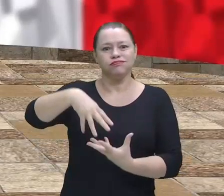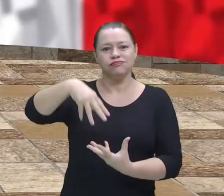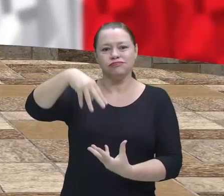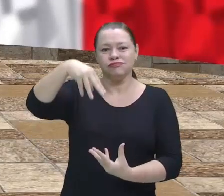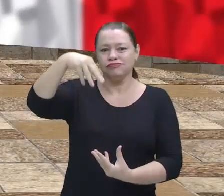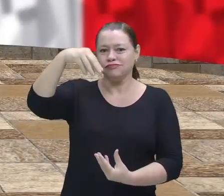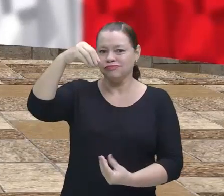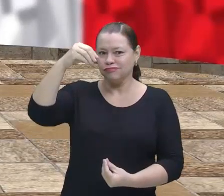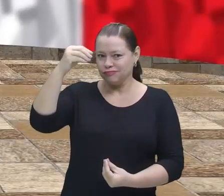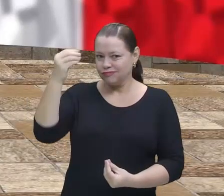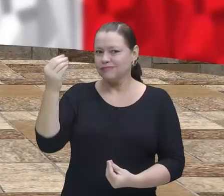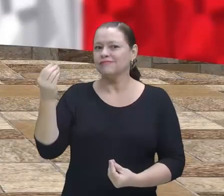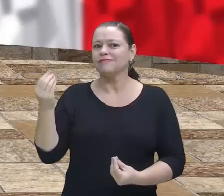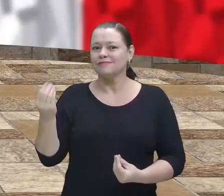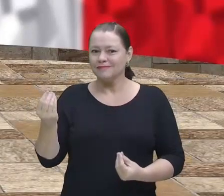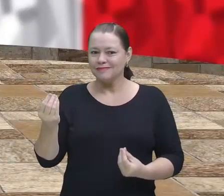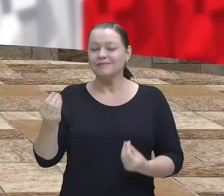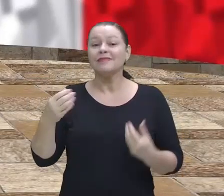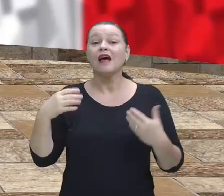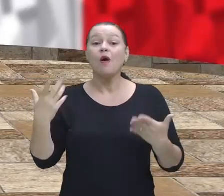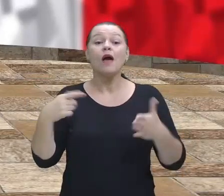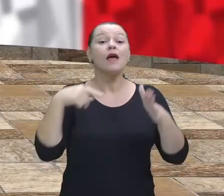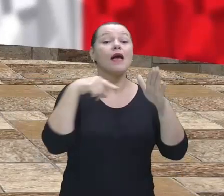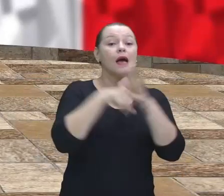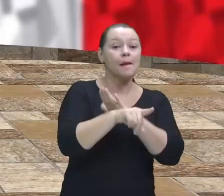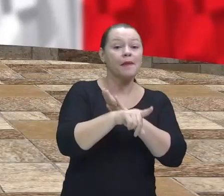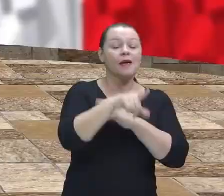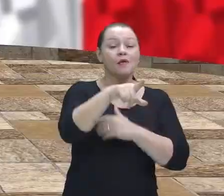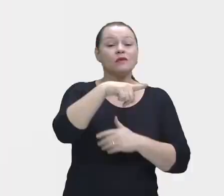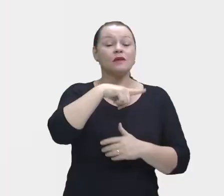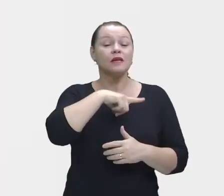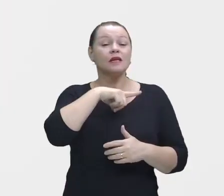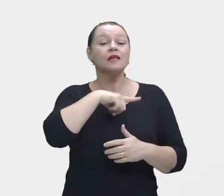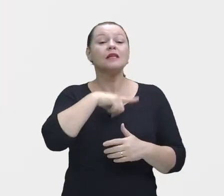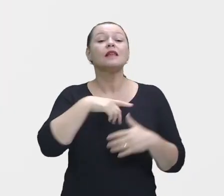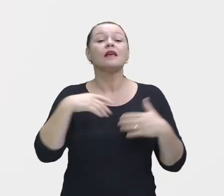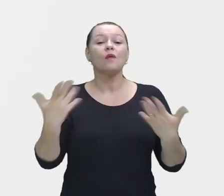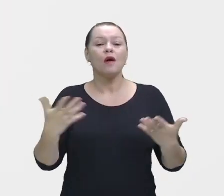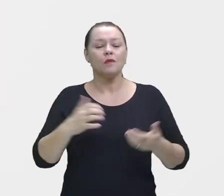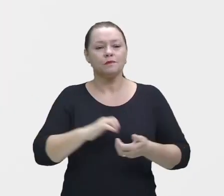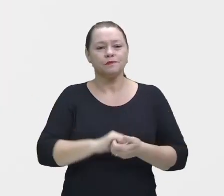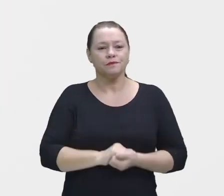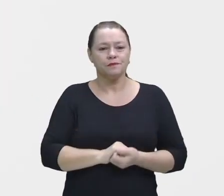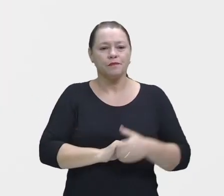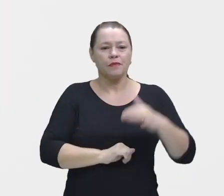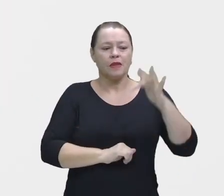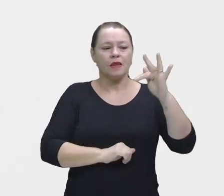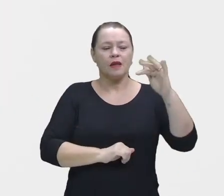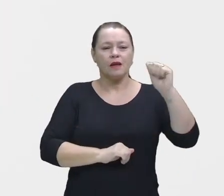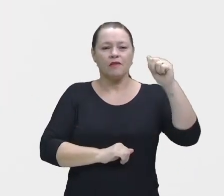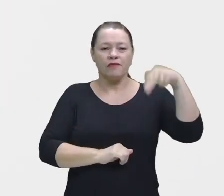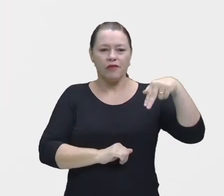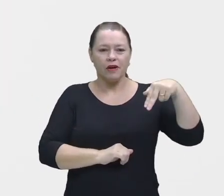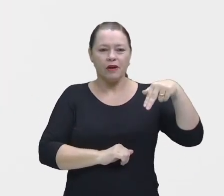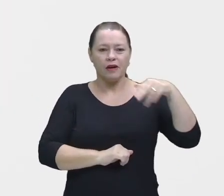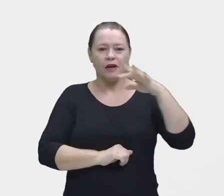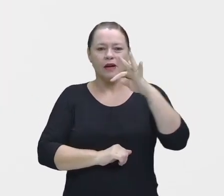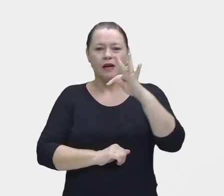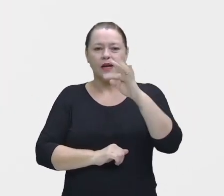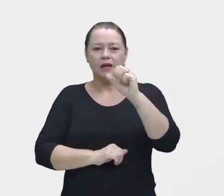Fantasma! Vamos ver qual é a questão que o fantasma traz pra gente. Fantasma.